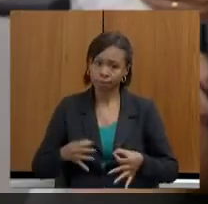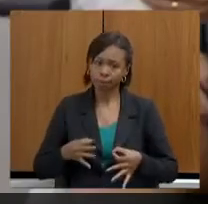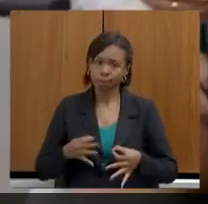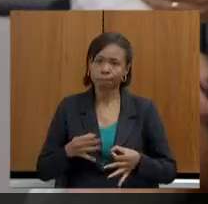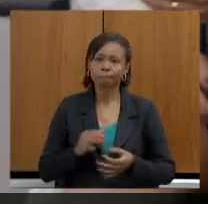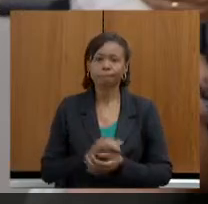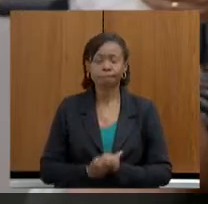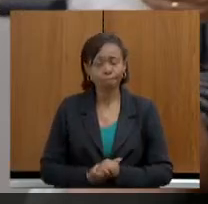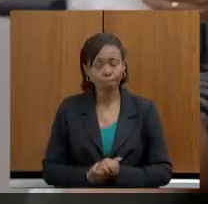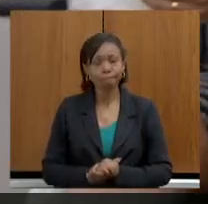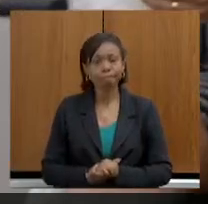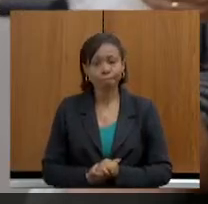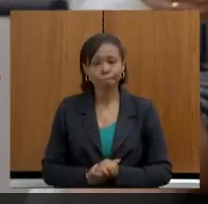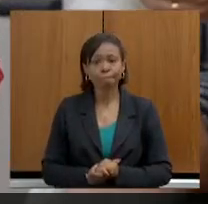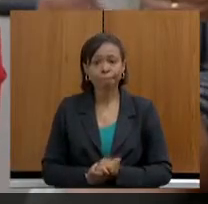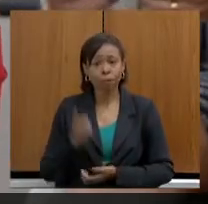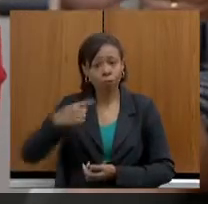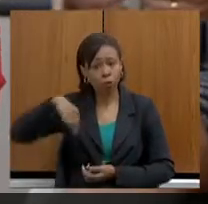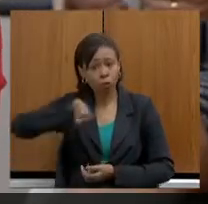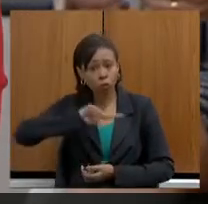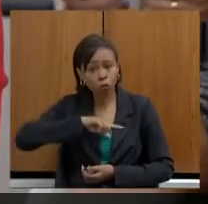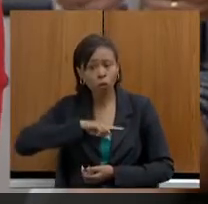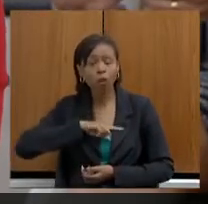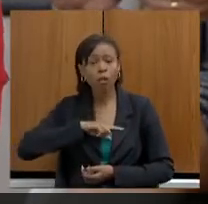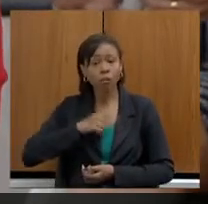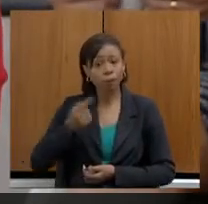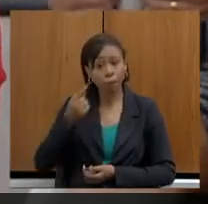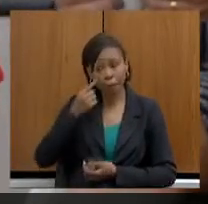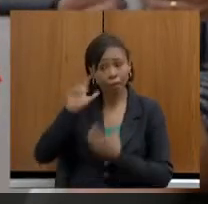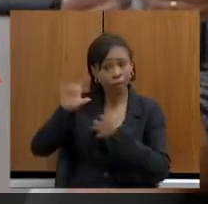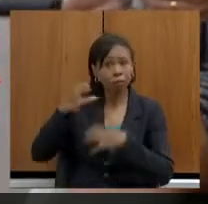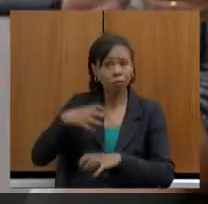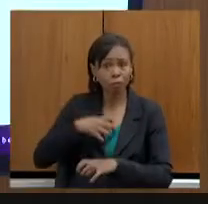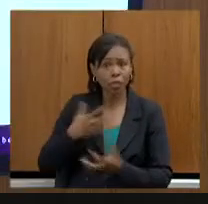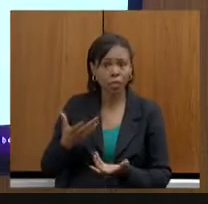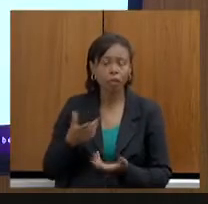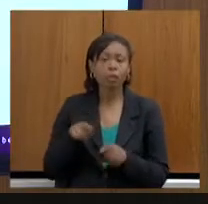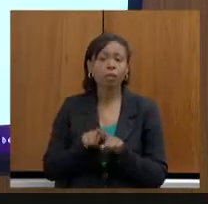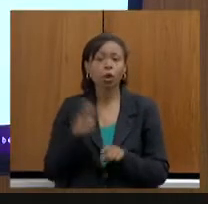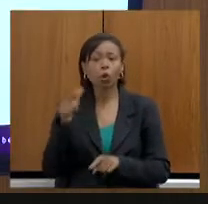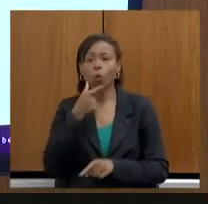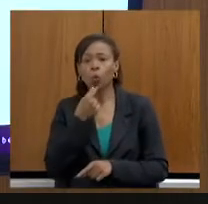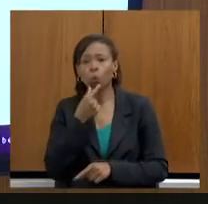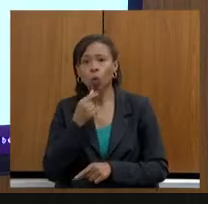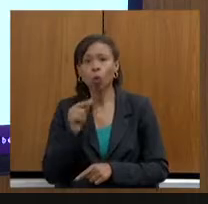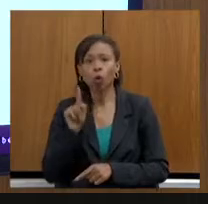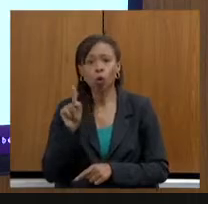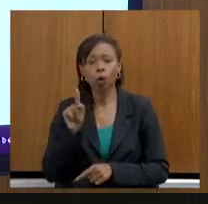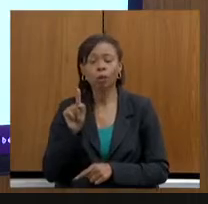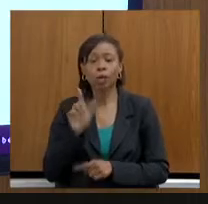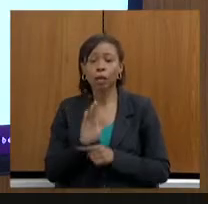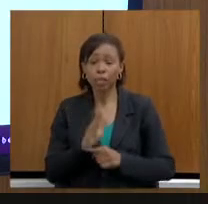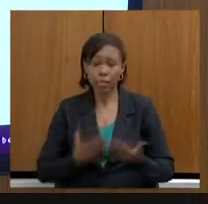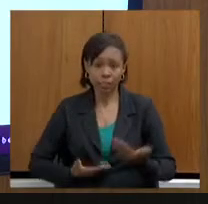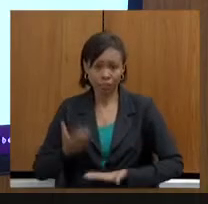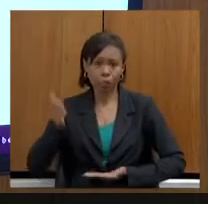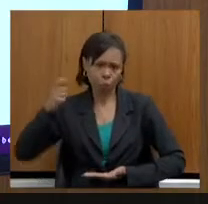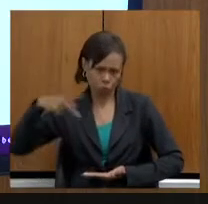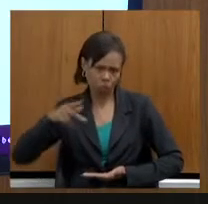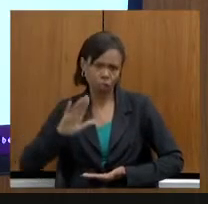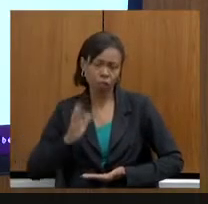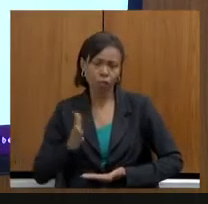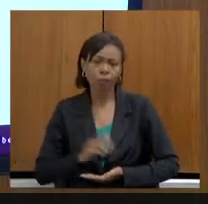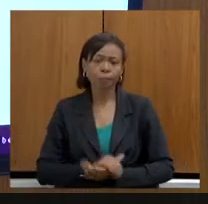mais alguma porque no mínimo para gente dar voz o Senhor Antônio Carlos que a outra auxiliar de serviço da aposentado